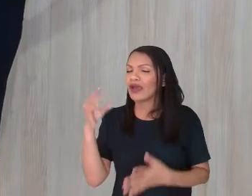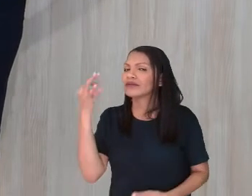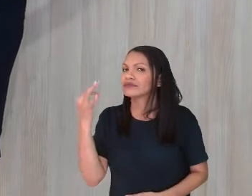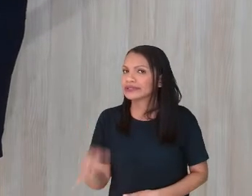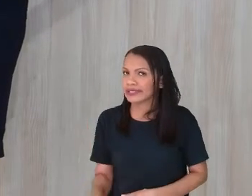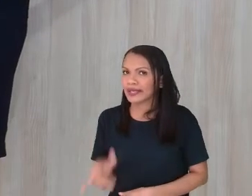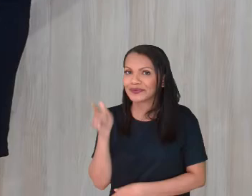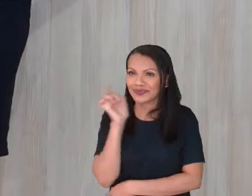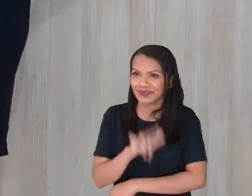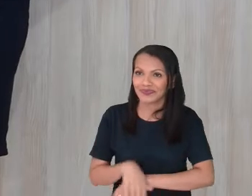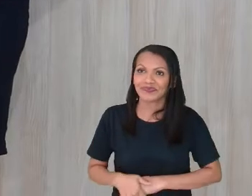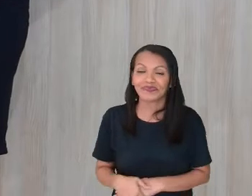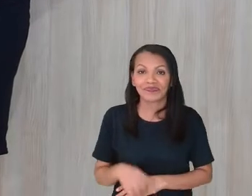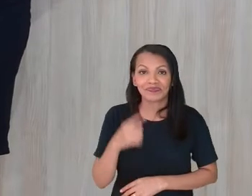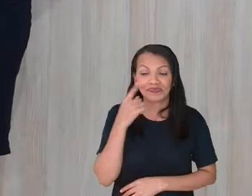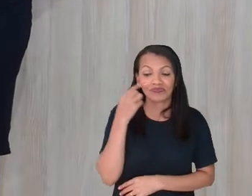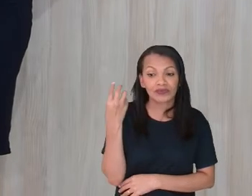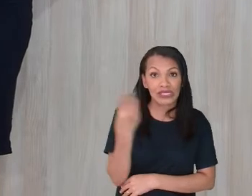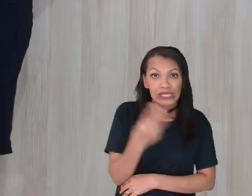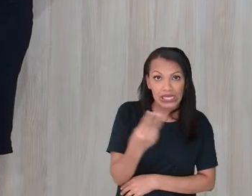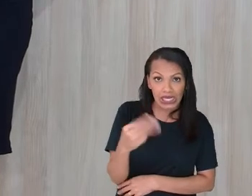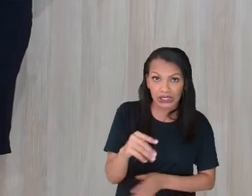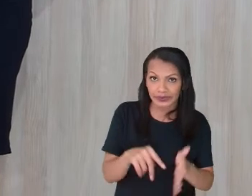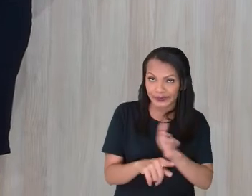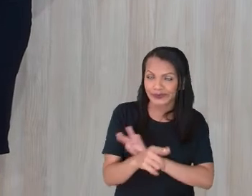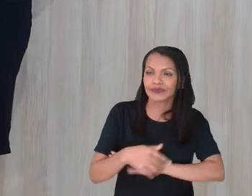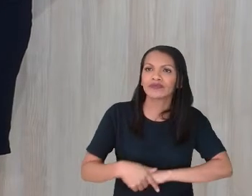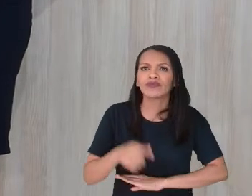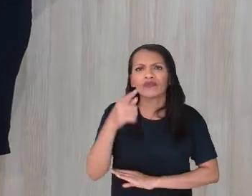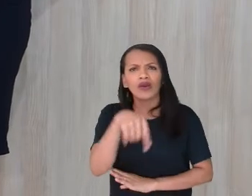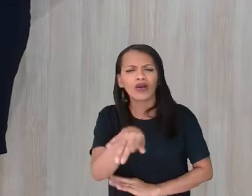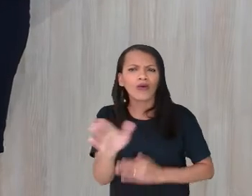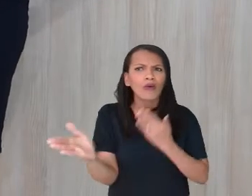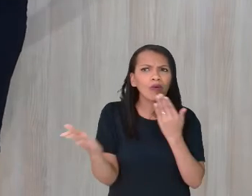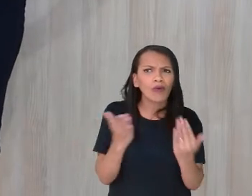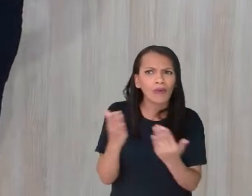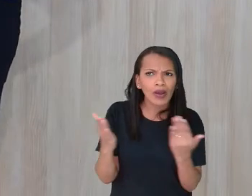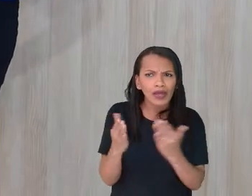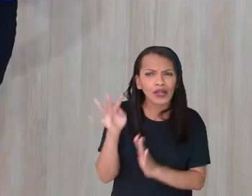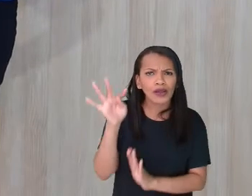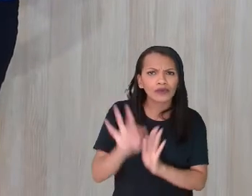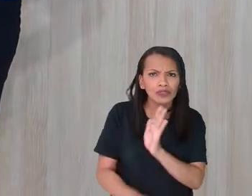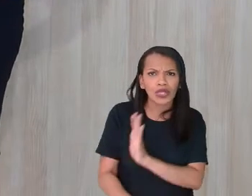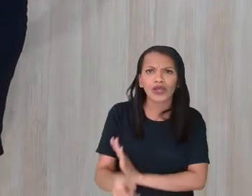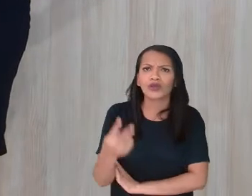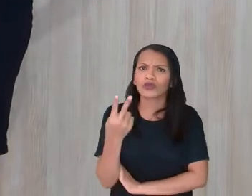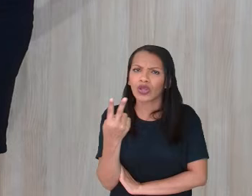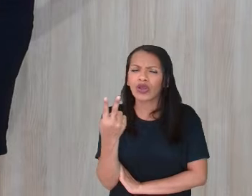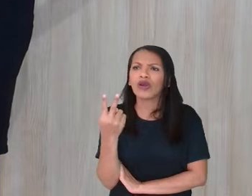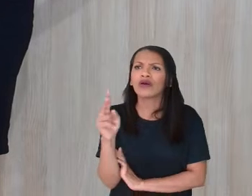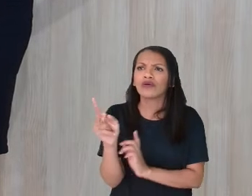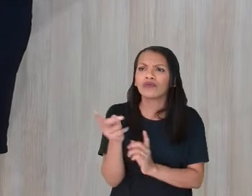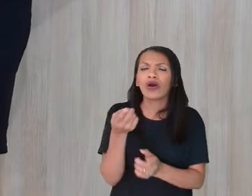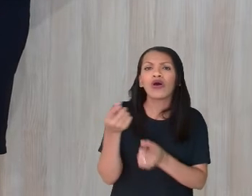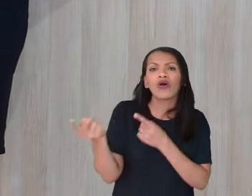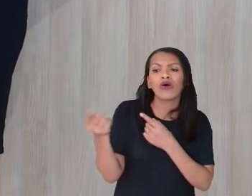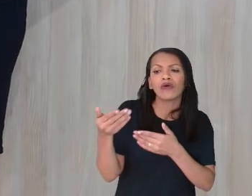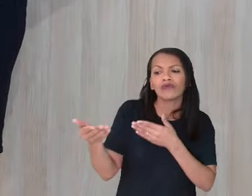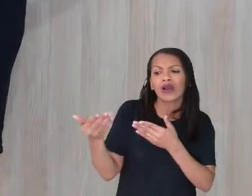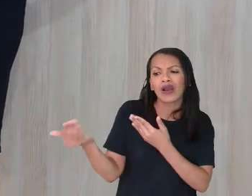os textos 1 e 2, o que é que a gente pode afirmar sobre isso, né? O texto 2 dialoga com o texto